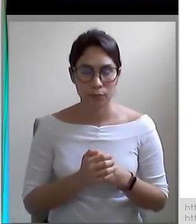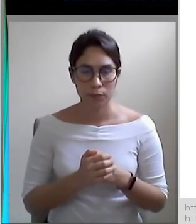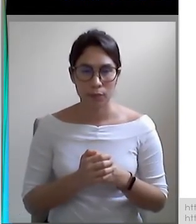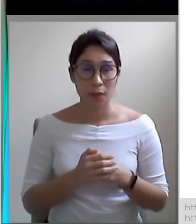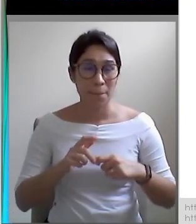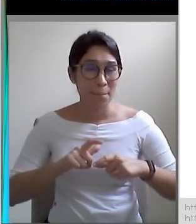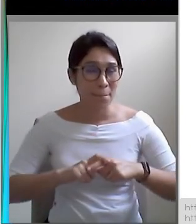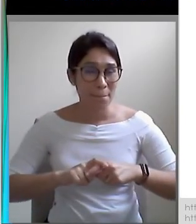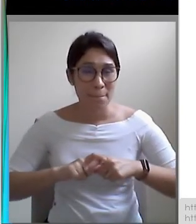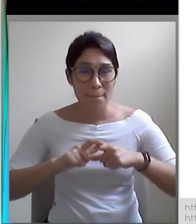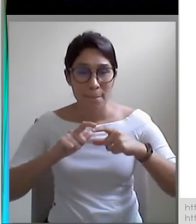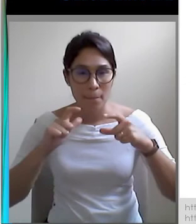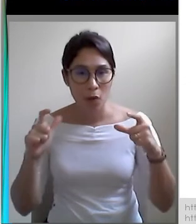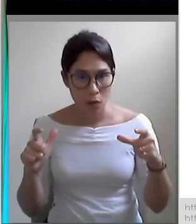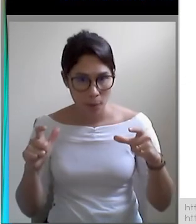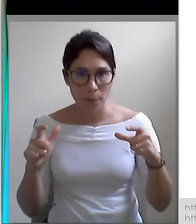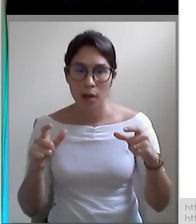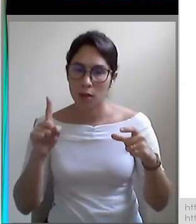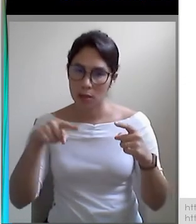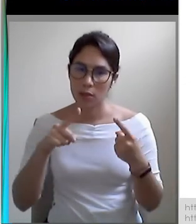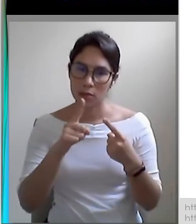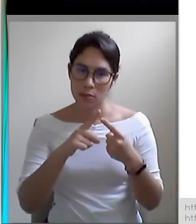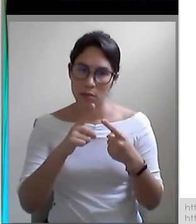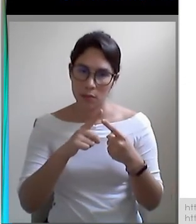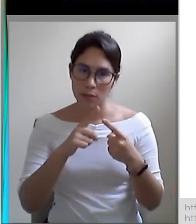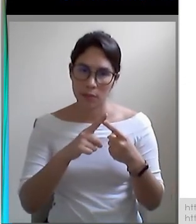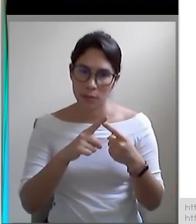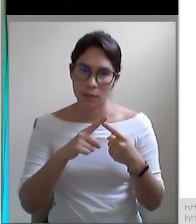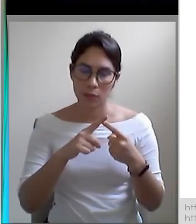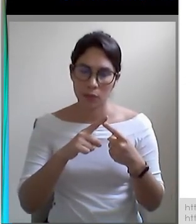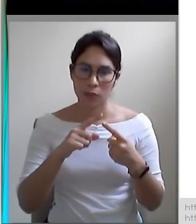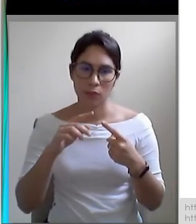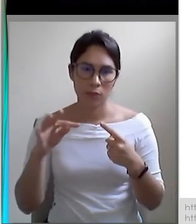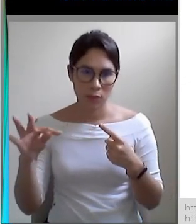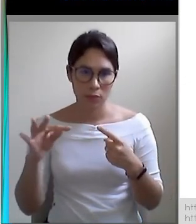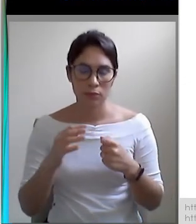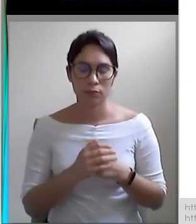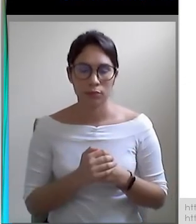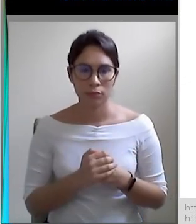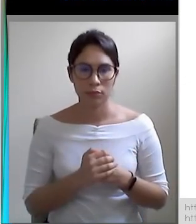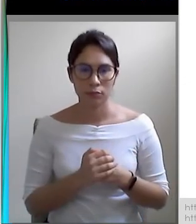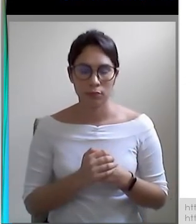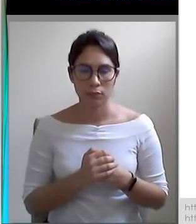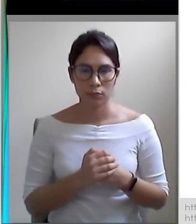A maior parte dos linfócitos circulantes são do tipo T.